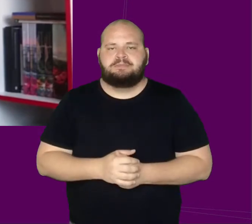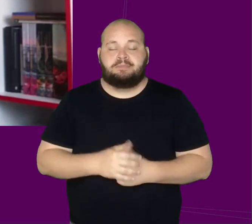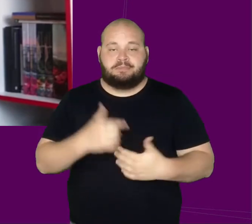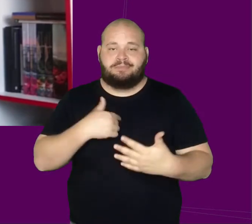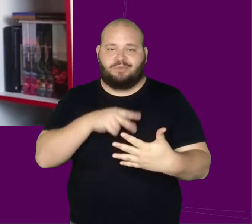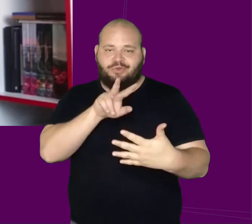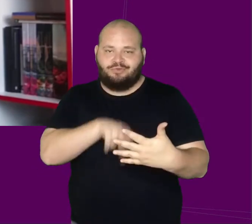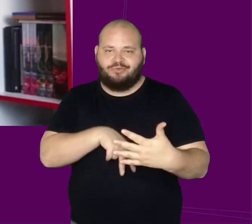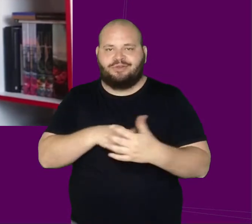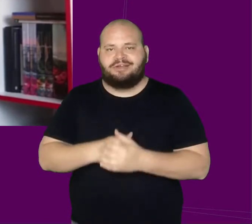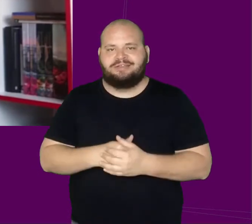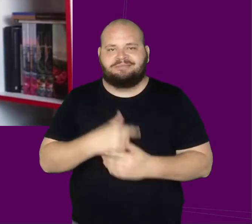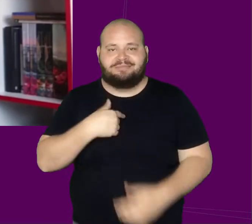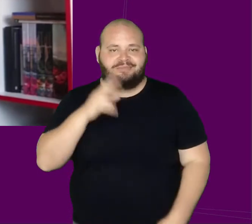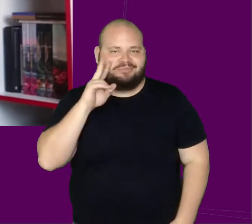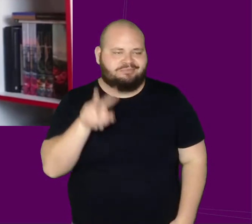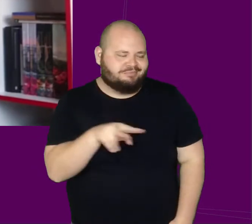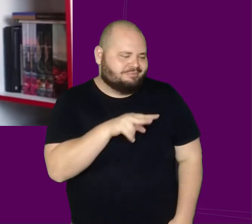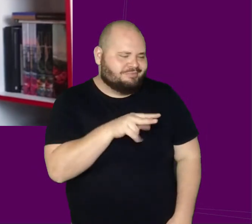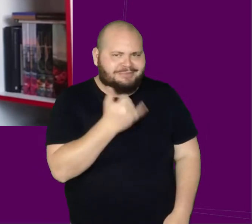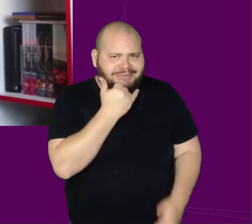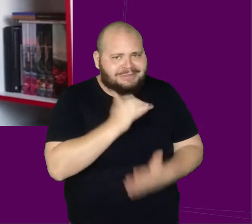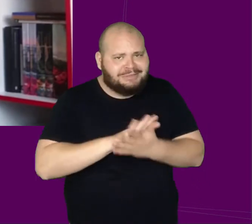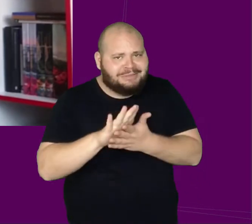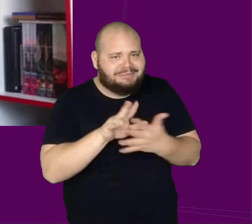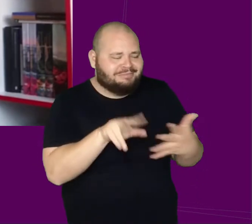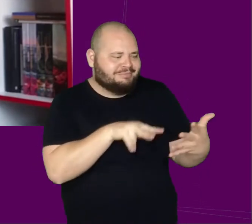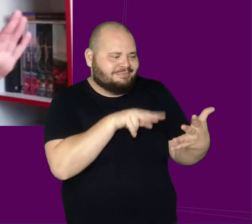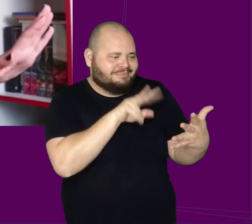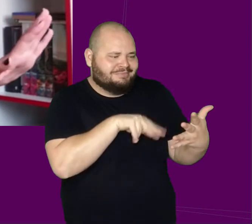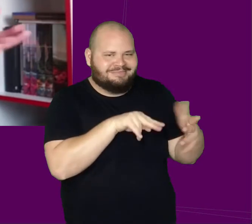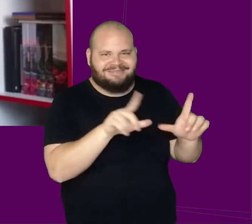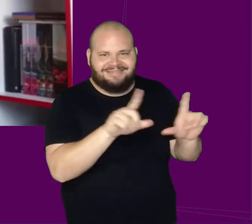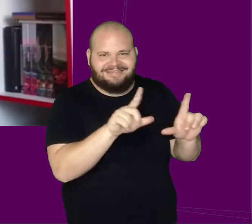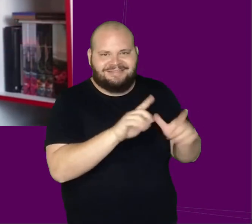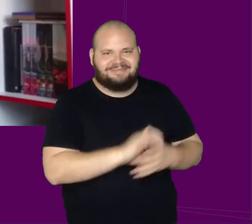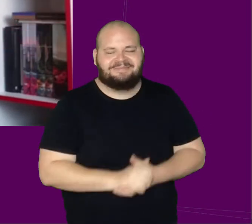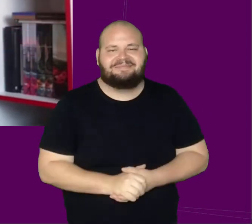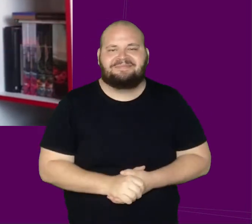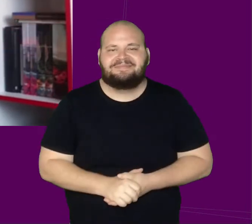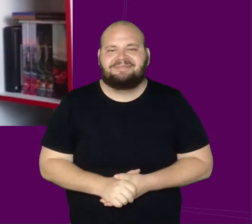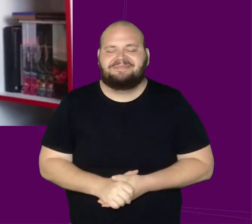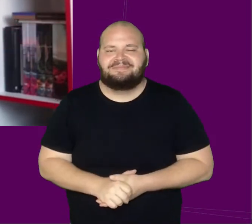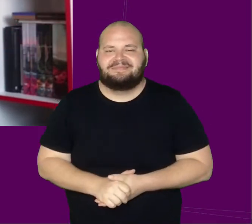eu vou ler, e eu peço desculpas que eu vou olhar para o lado, porque a minha telinha está aqui.